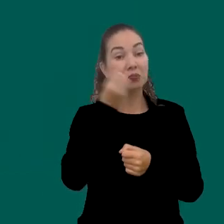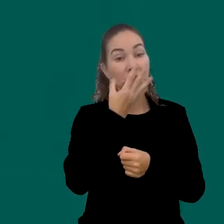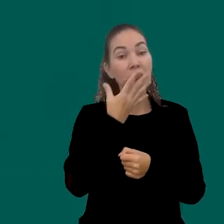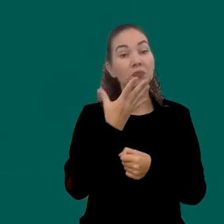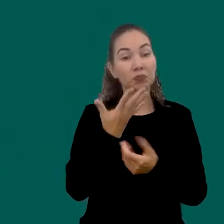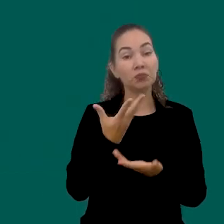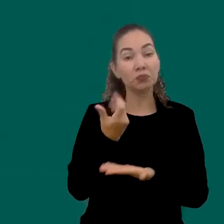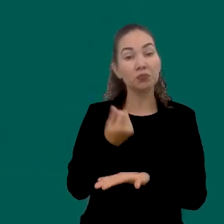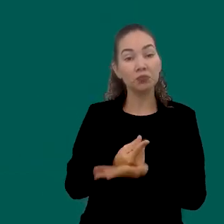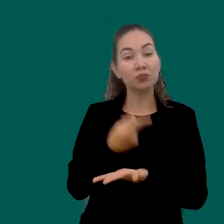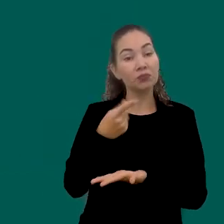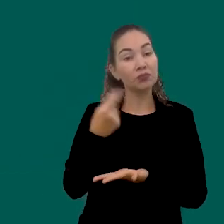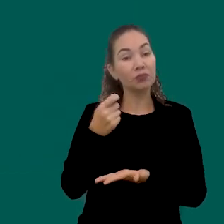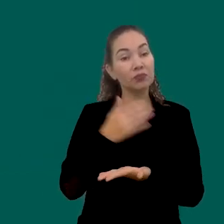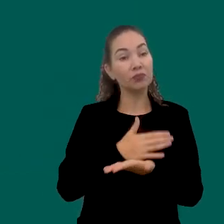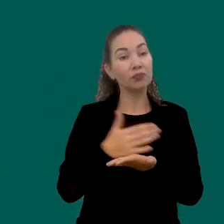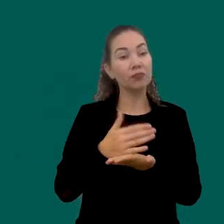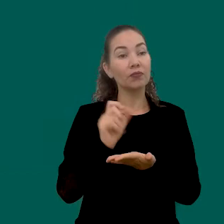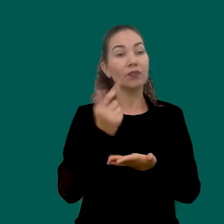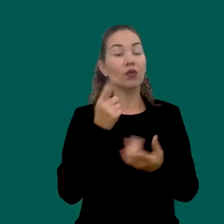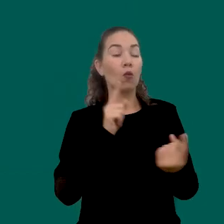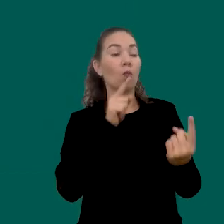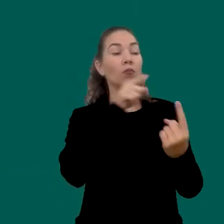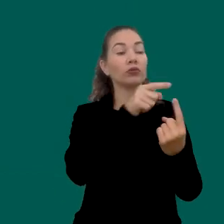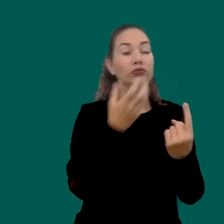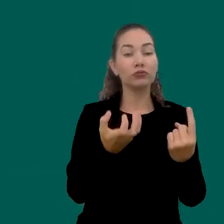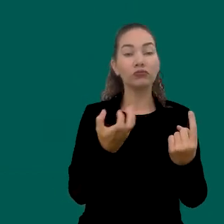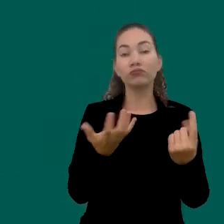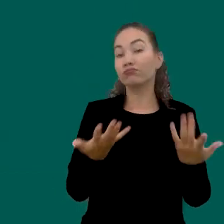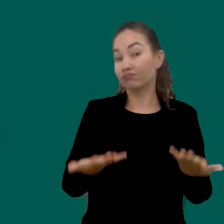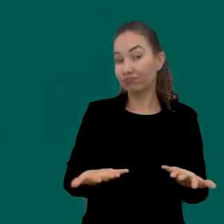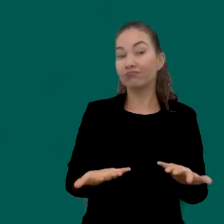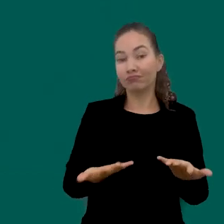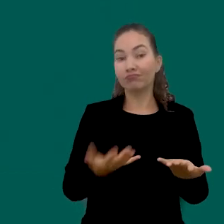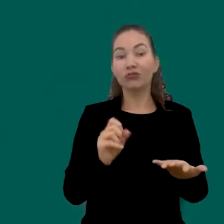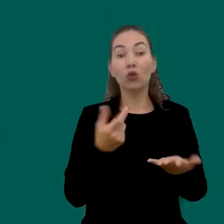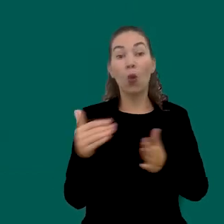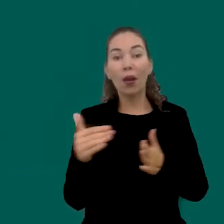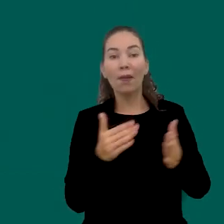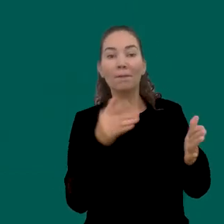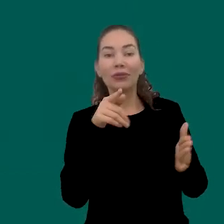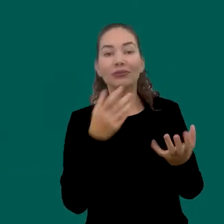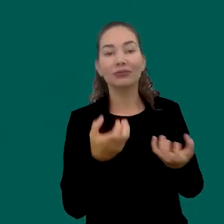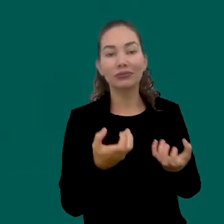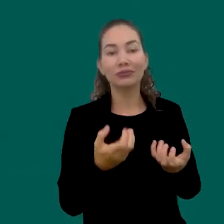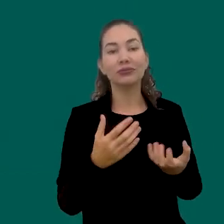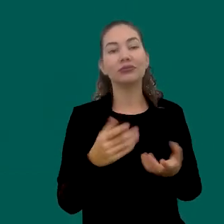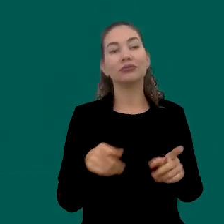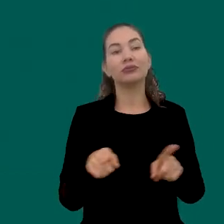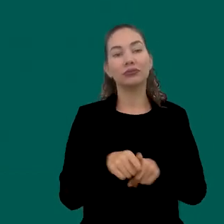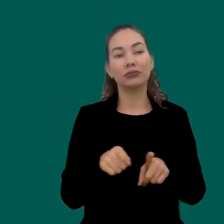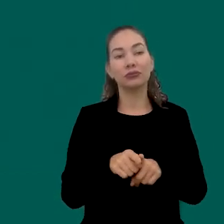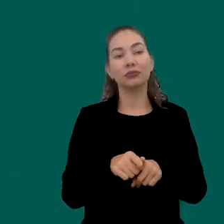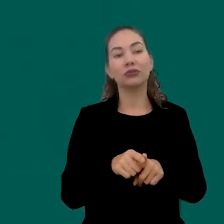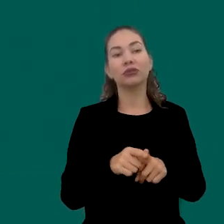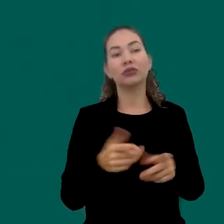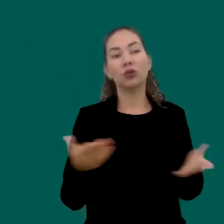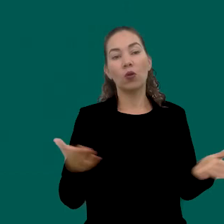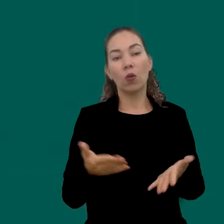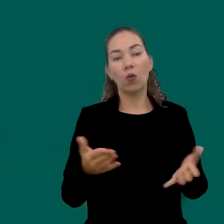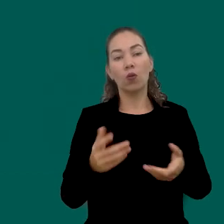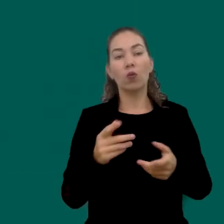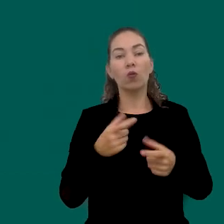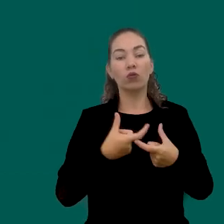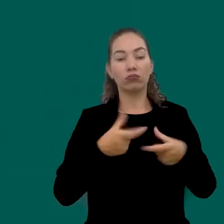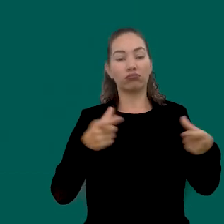Então, é isso que você tem que começar a entender. Qual o jogo que você vai jogar, qual o seu objetivo, qual o caminho. Eu também tenho uma empresa de tecnologia, nós temos hoje um tamanho,